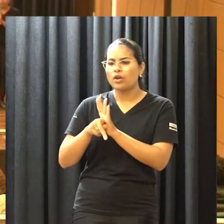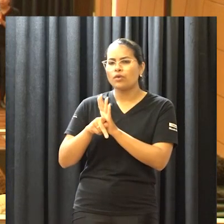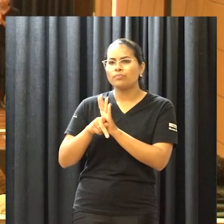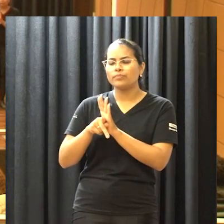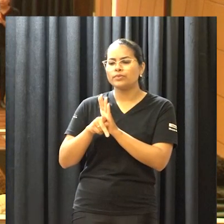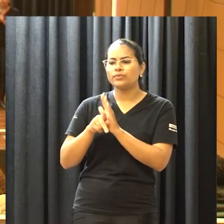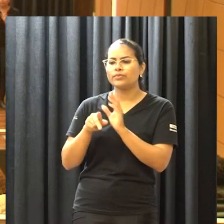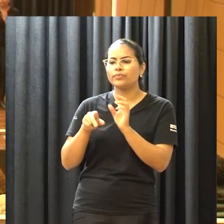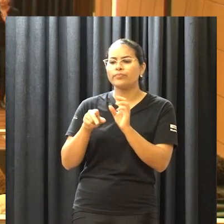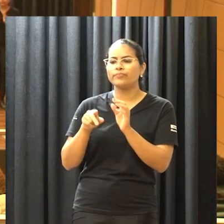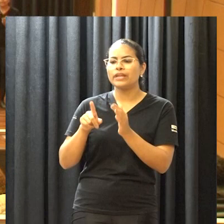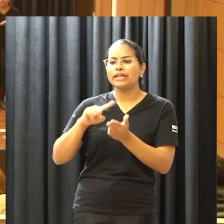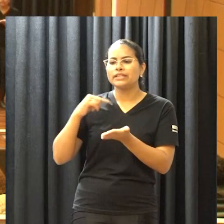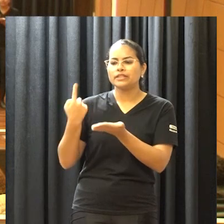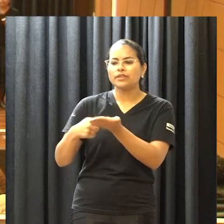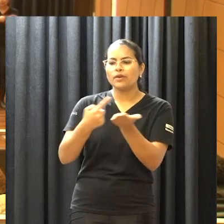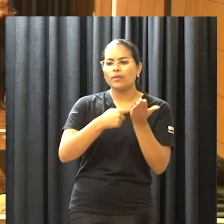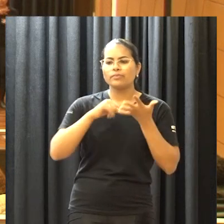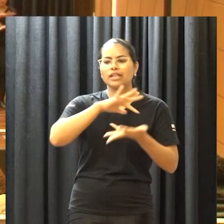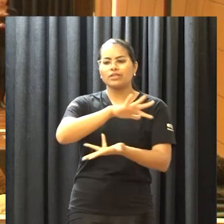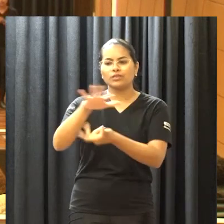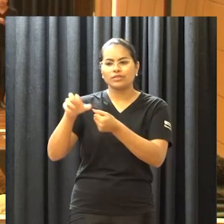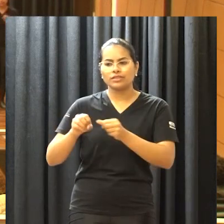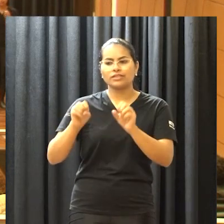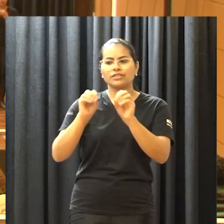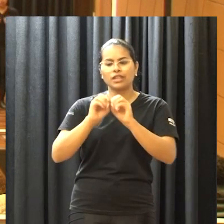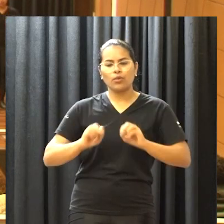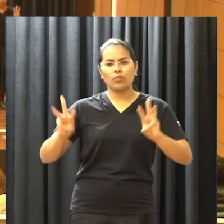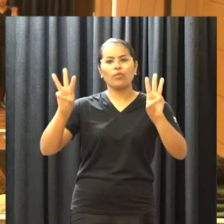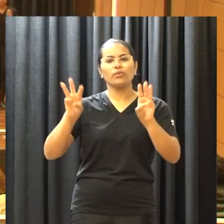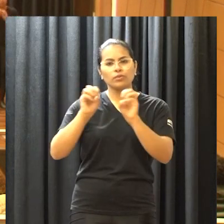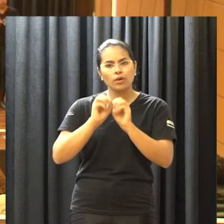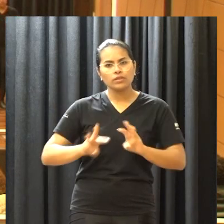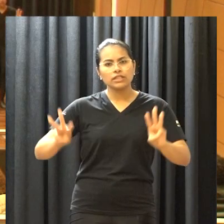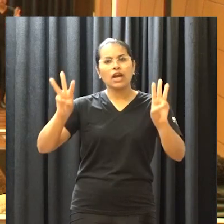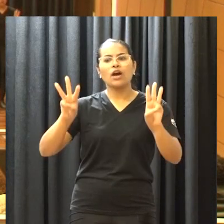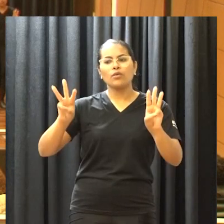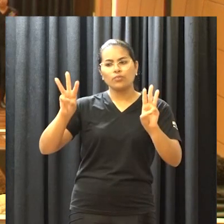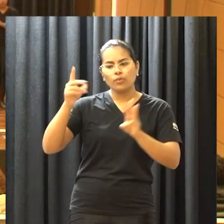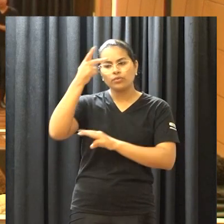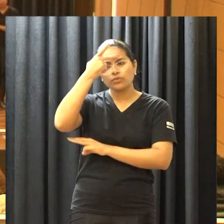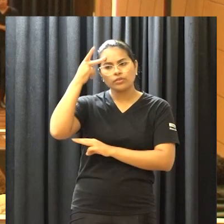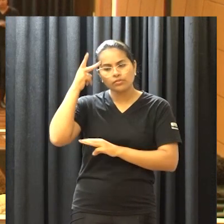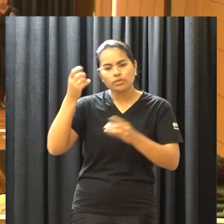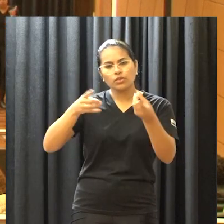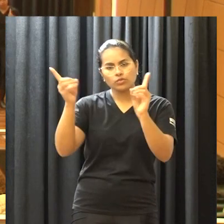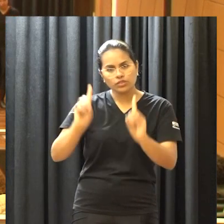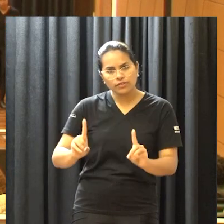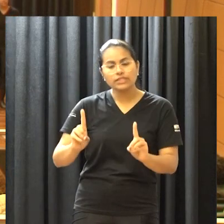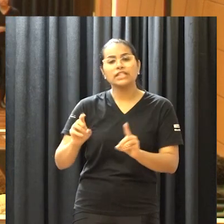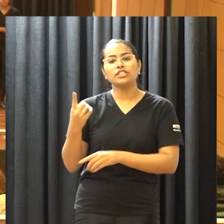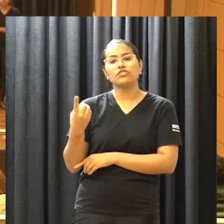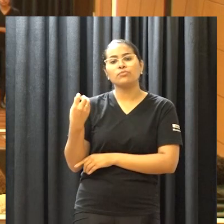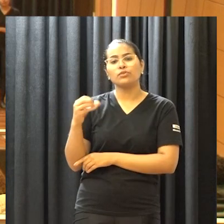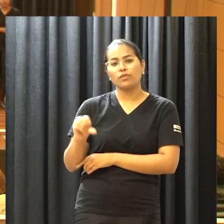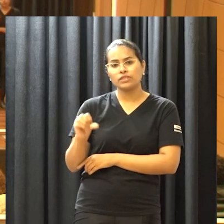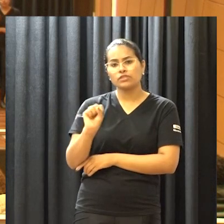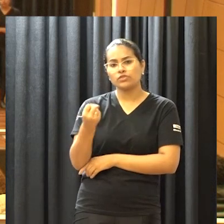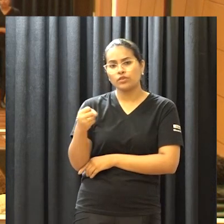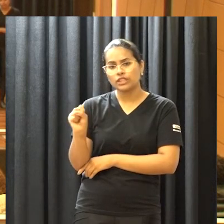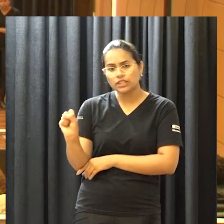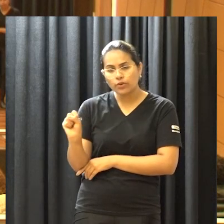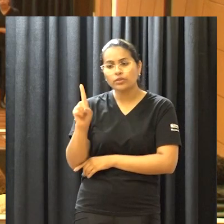Direitos da Pessoa com Deficiência, que foi incorporada à nossa Constituição de 88, ela é um documento